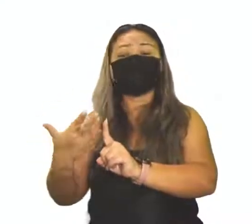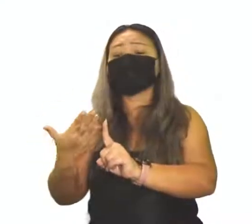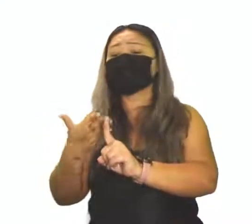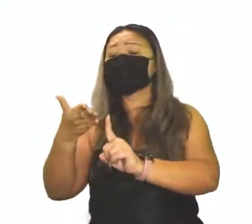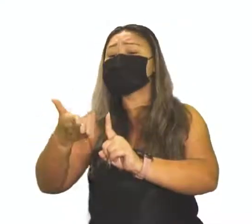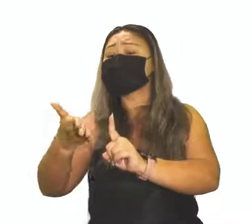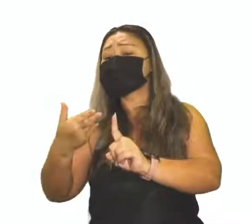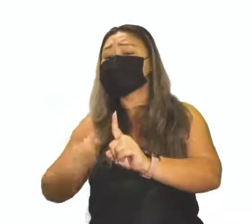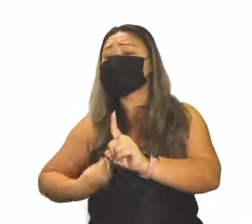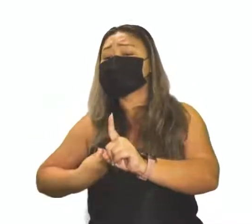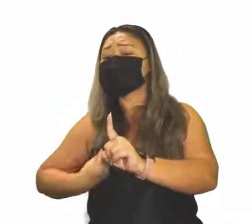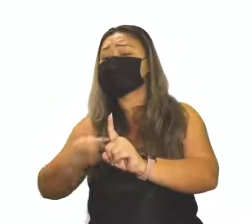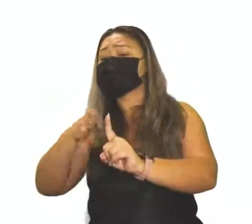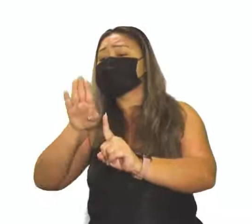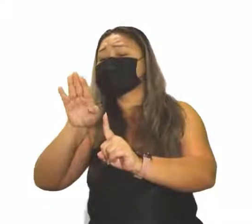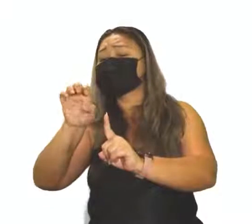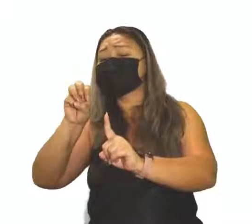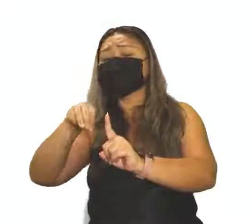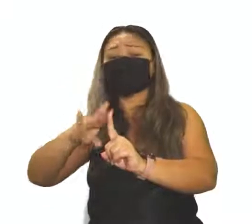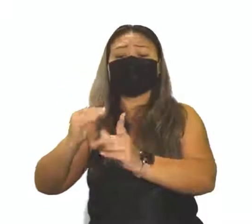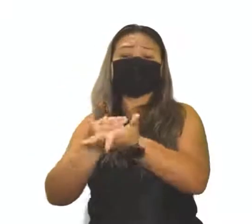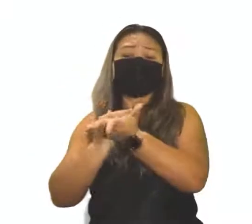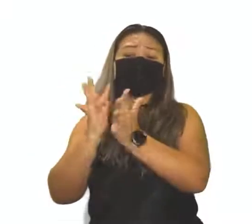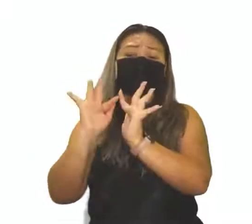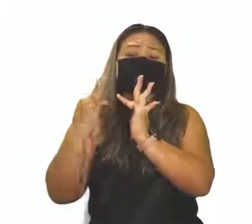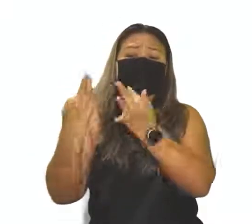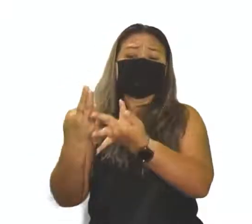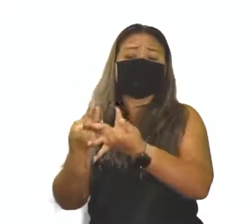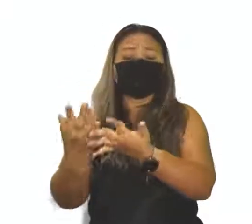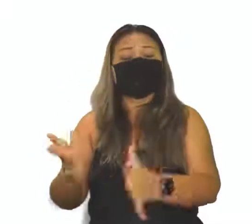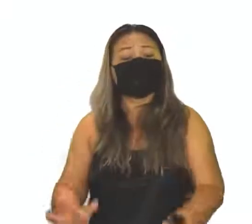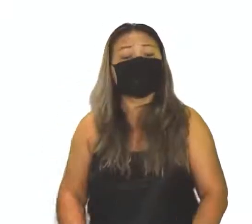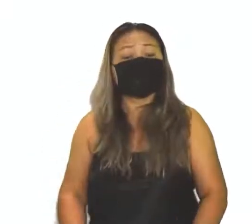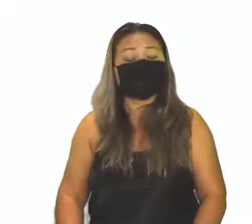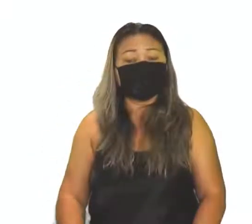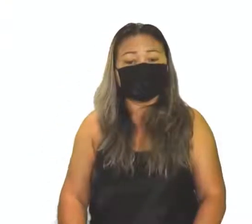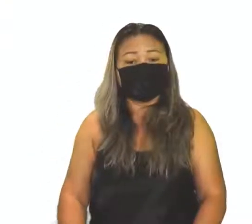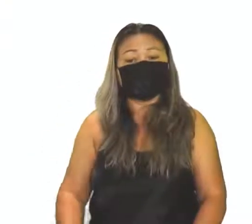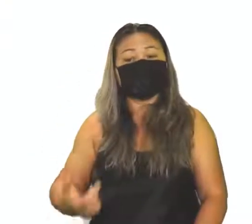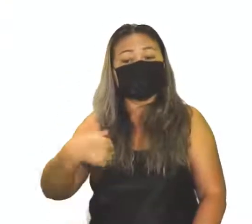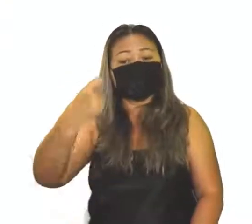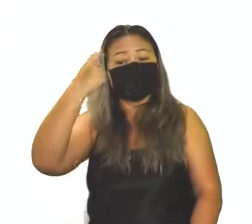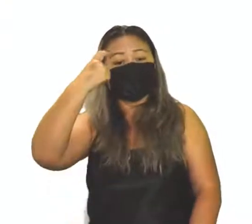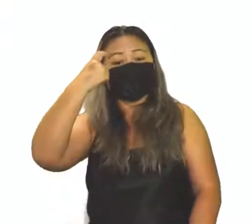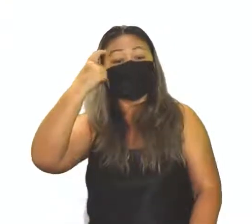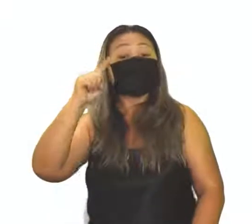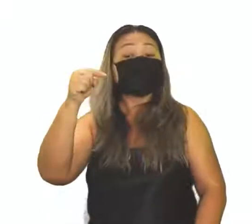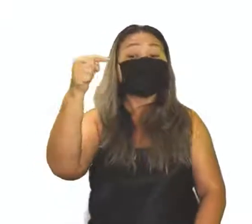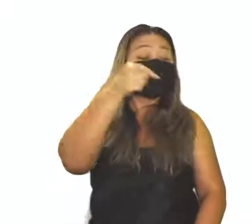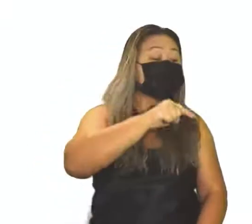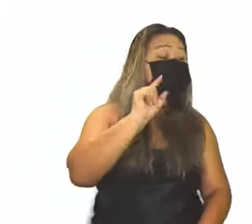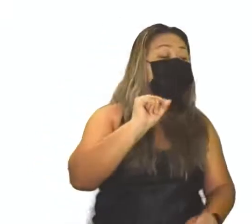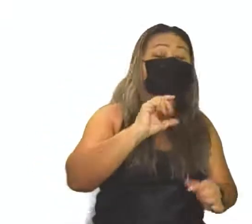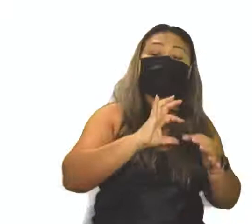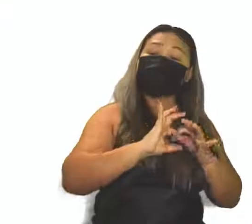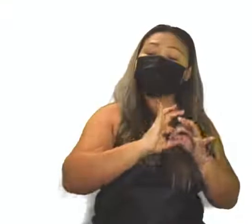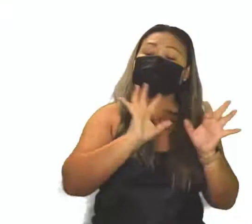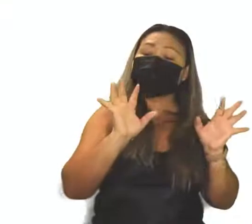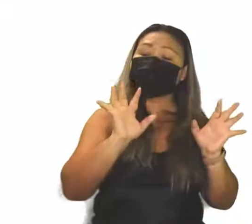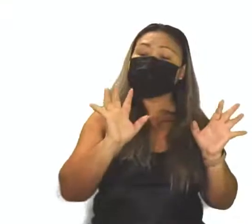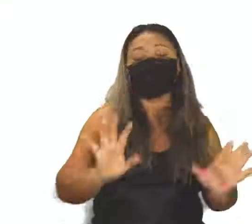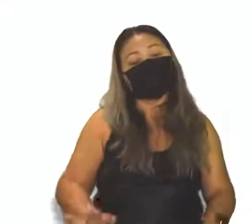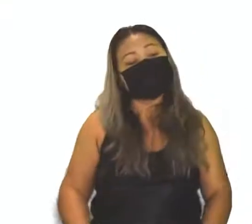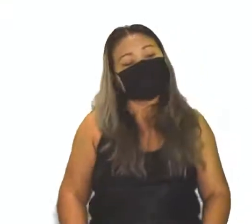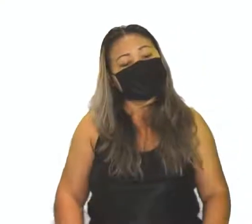bem? Eu começo na família? Como é que é? Aí você está pensando, o que é liberdade? Viu como